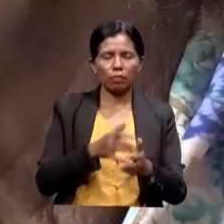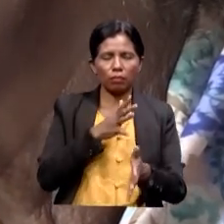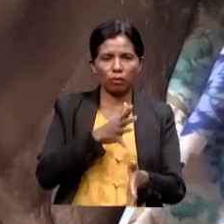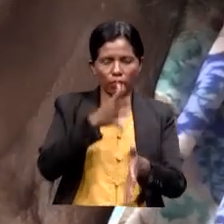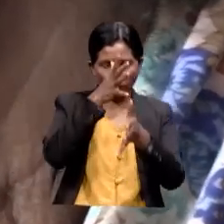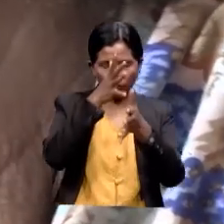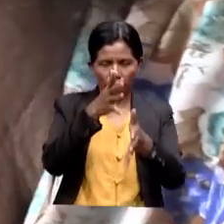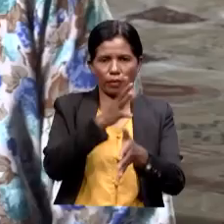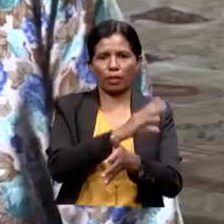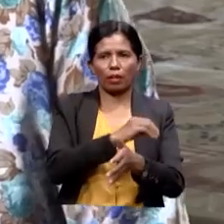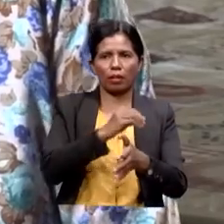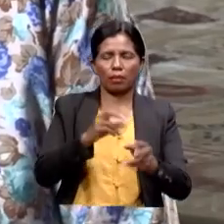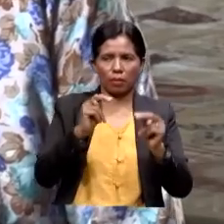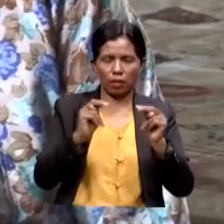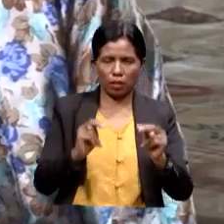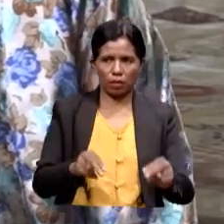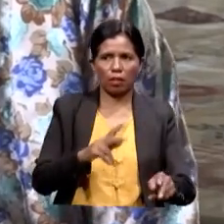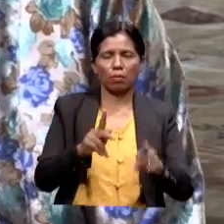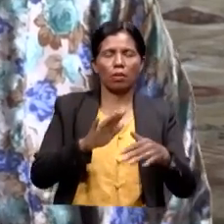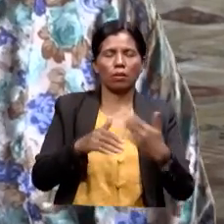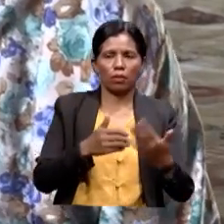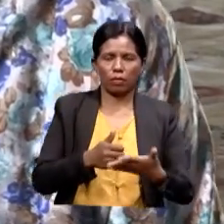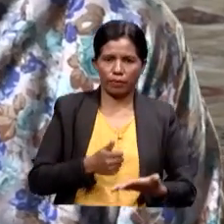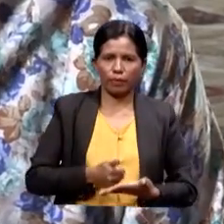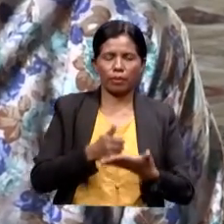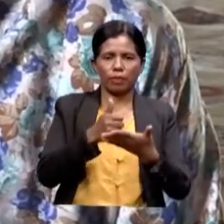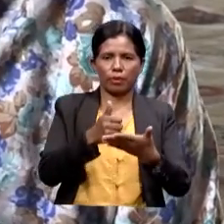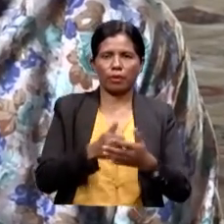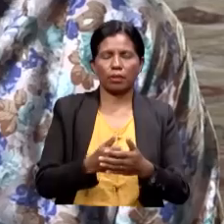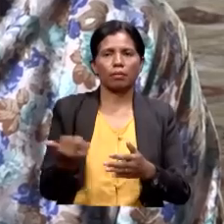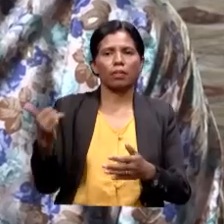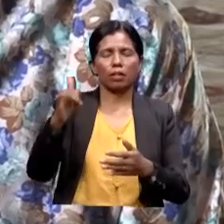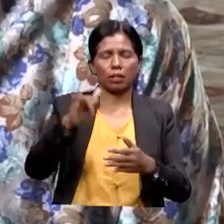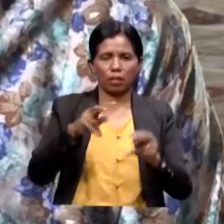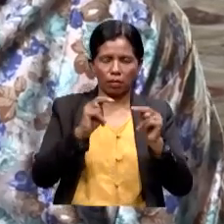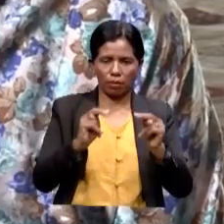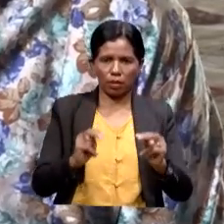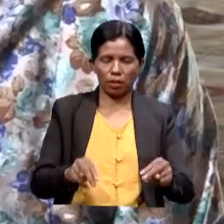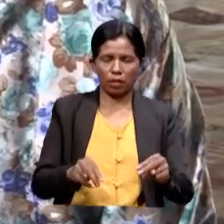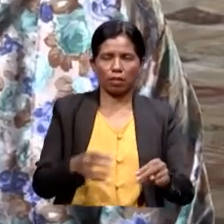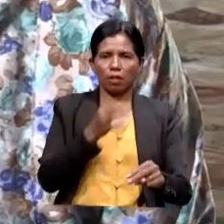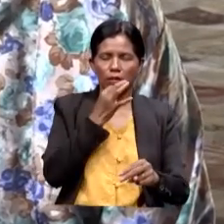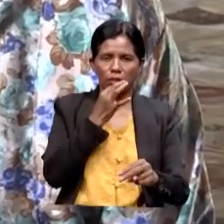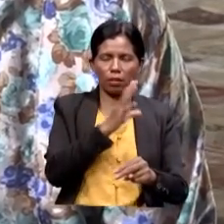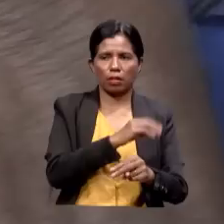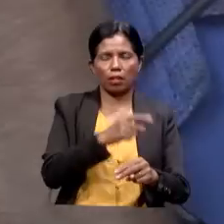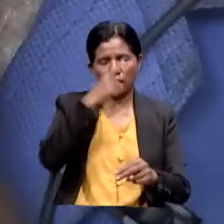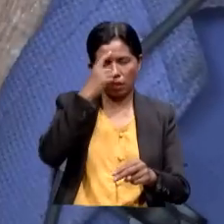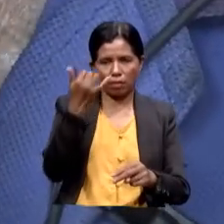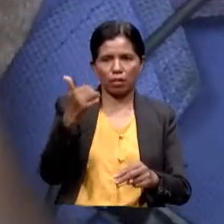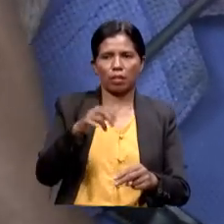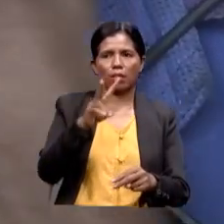avu Benjamin precisa tebes emahot tunye tulun. Basira ne necessidade básico, tam basira ne